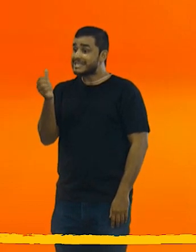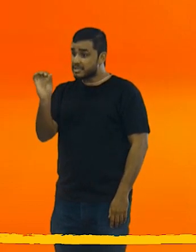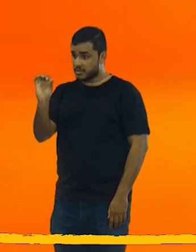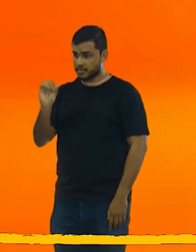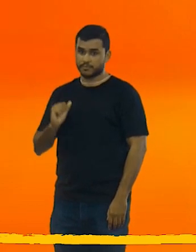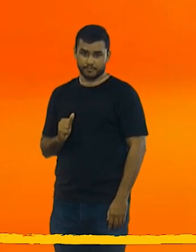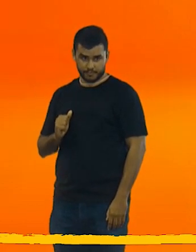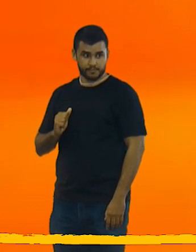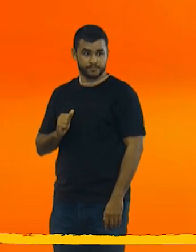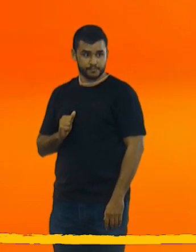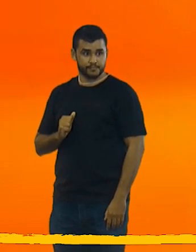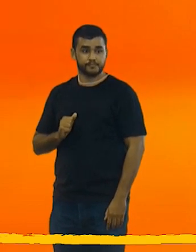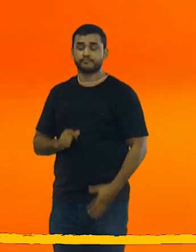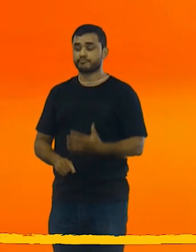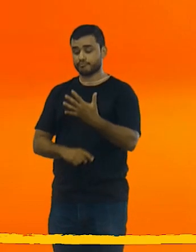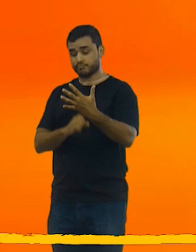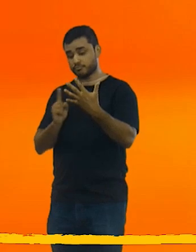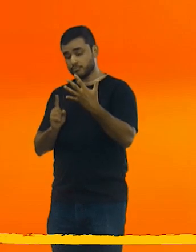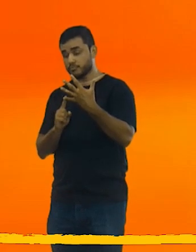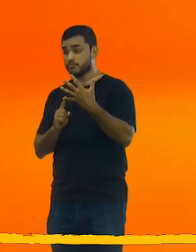Surrealismo,